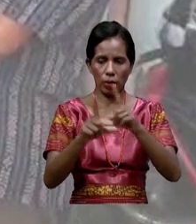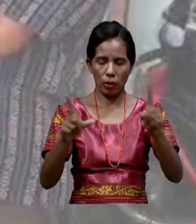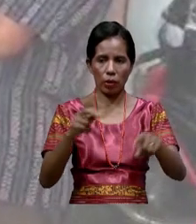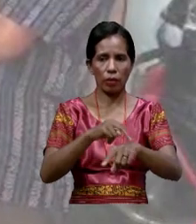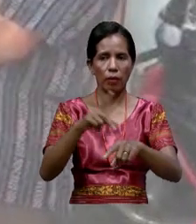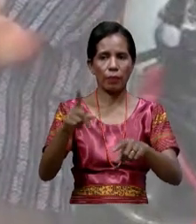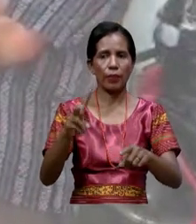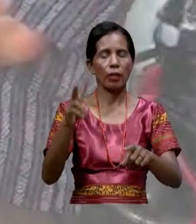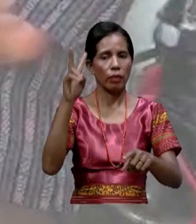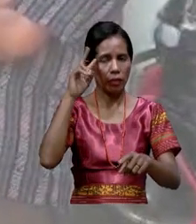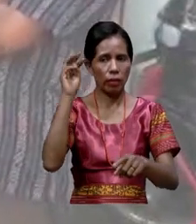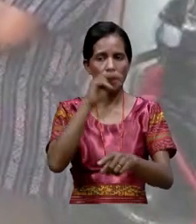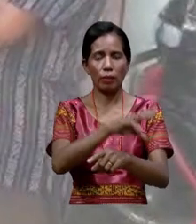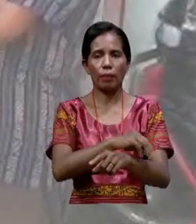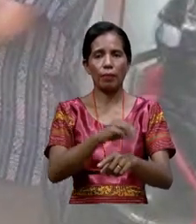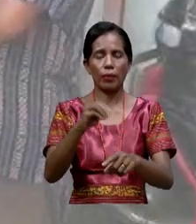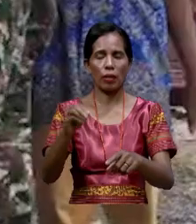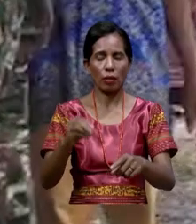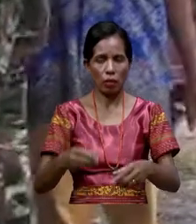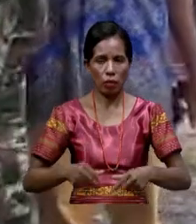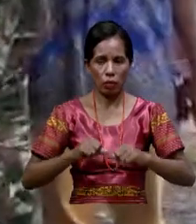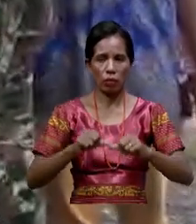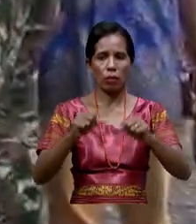Wailili, vice-chefe estado maior general, mas